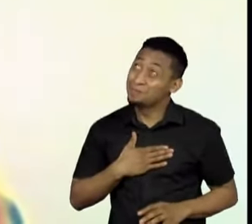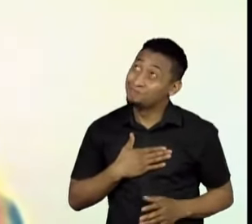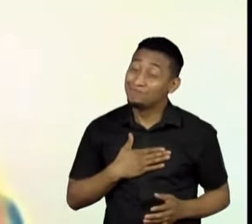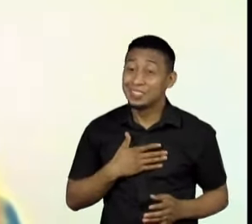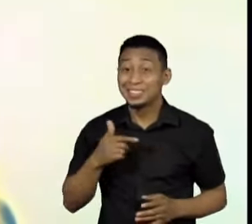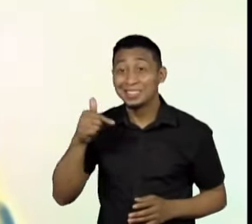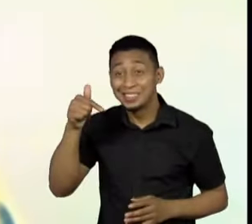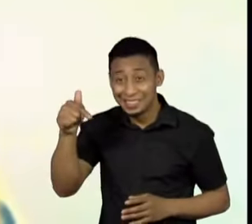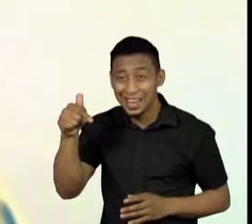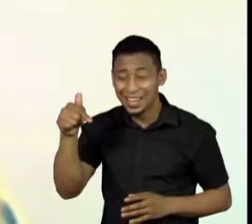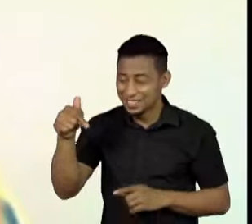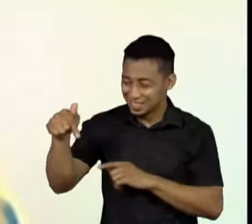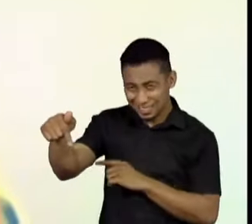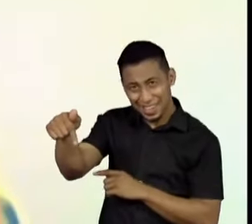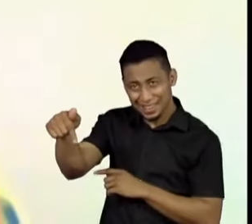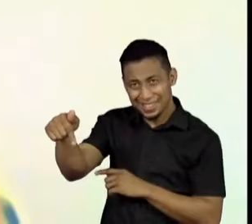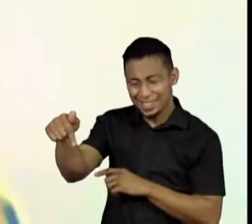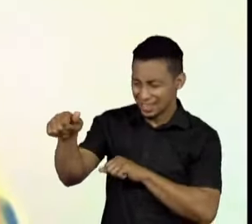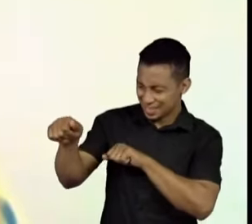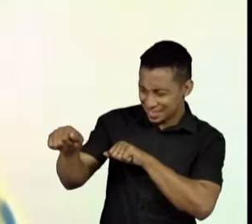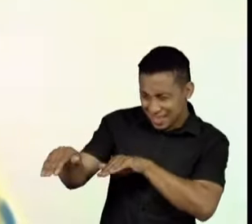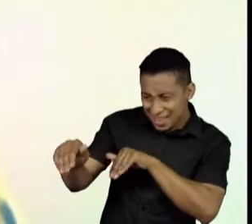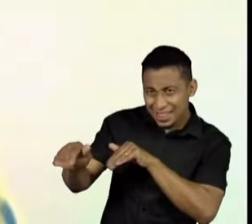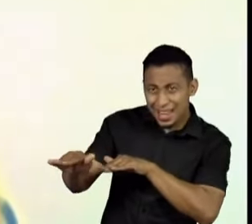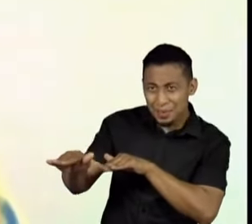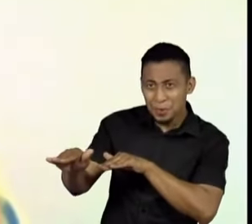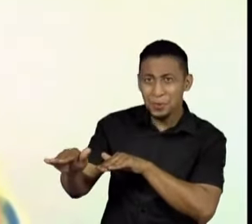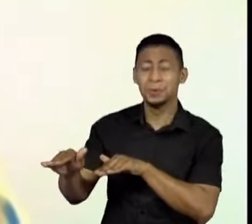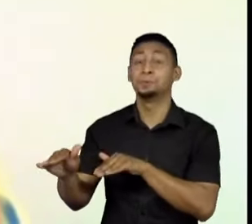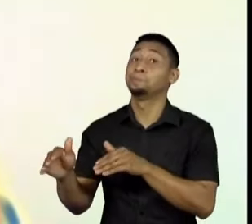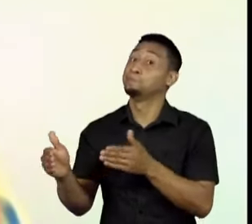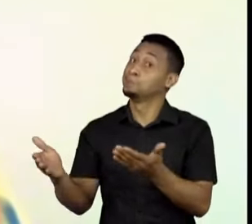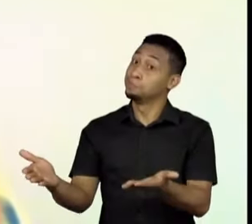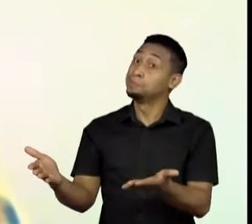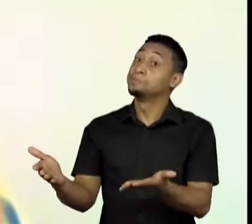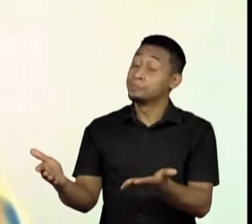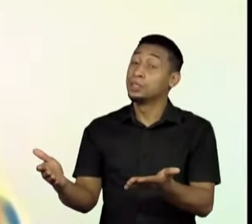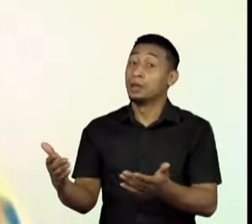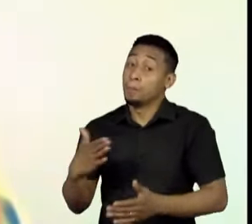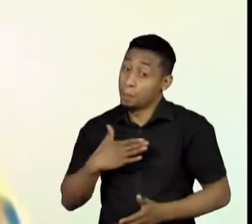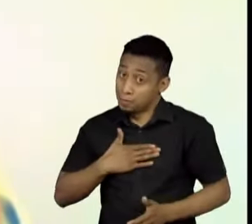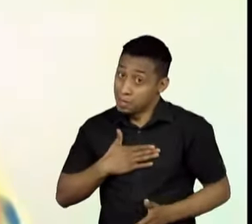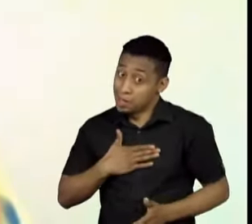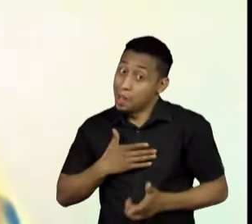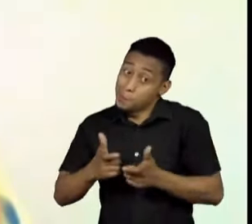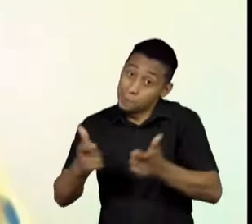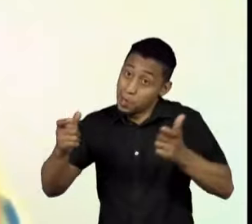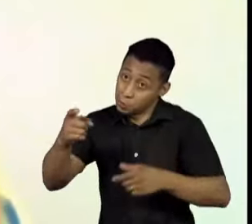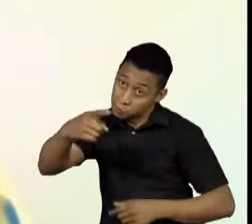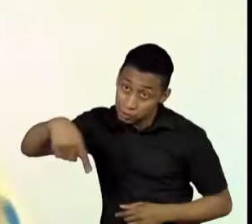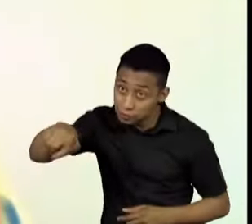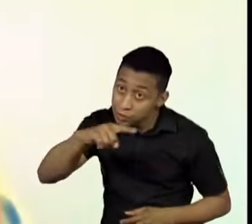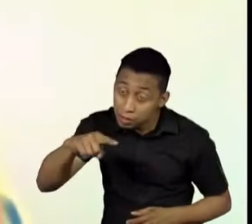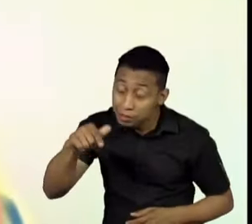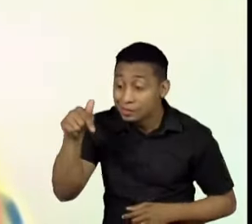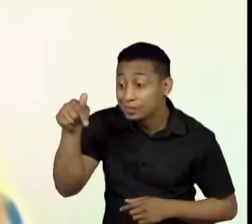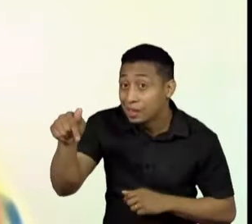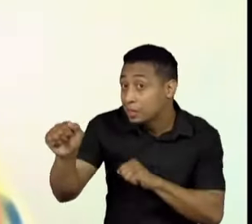o 7 de setembro para muitos de nós, mais uma vez ele vai ser um 7 de